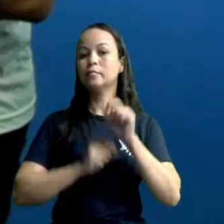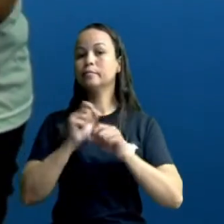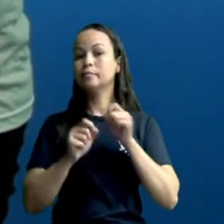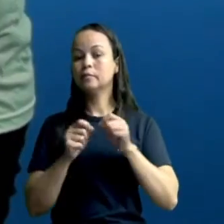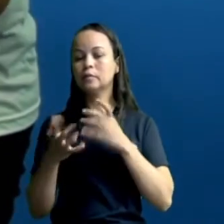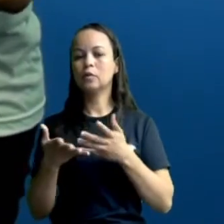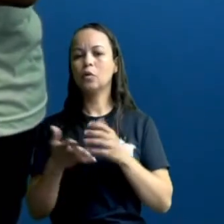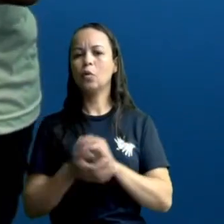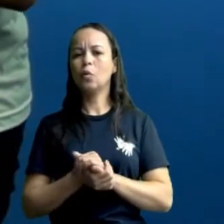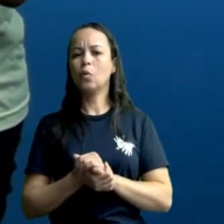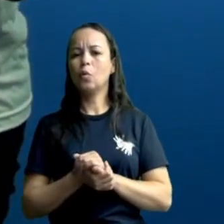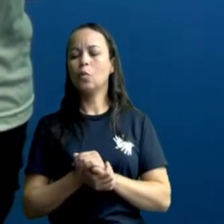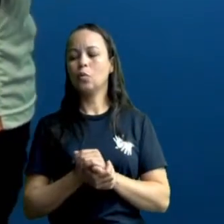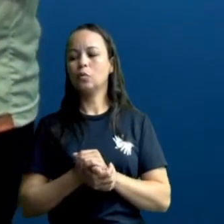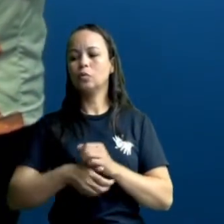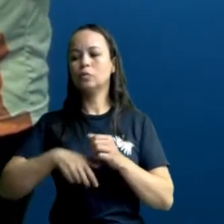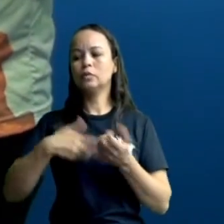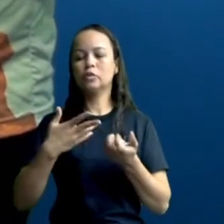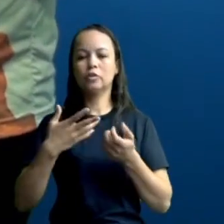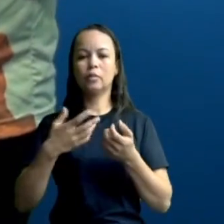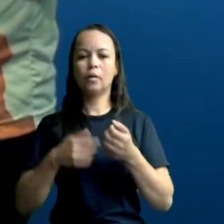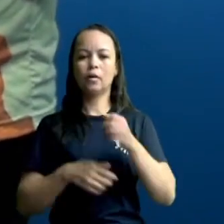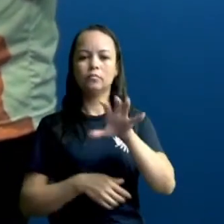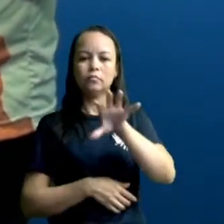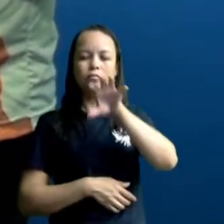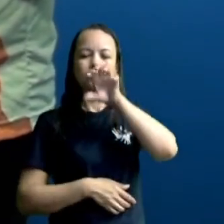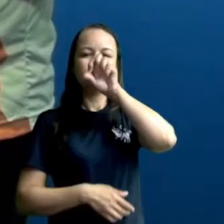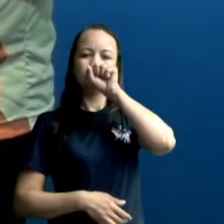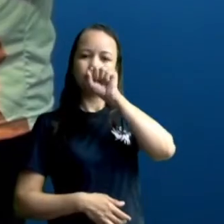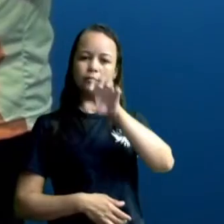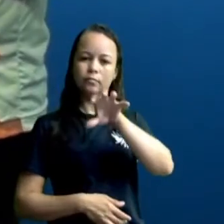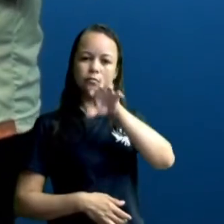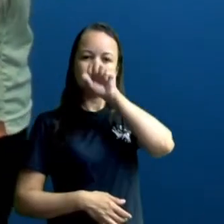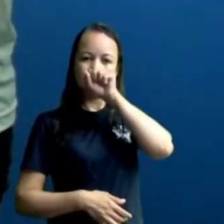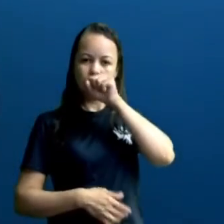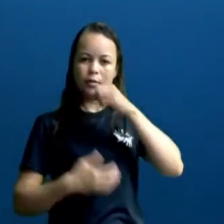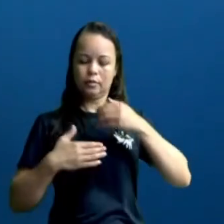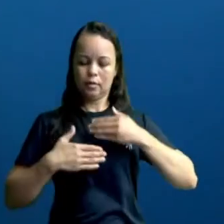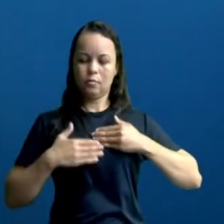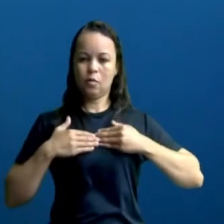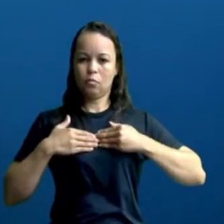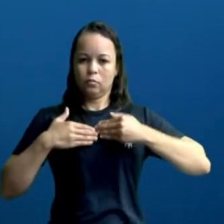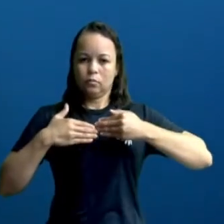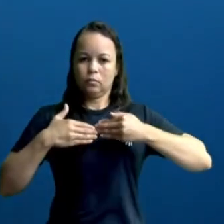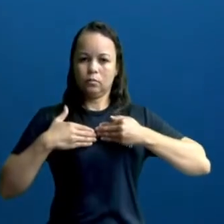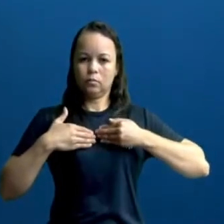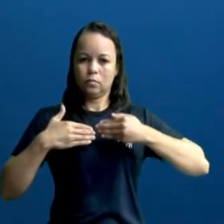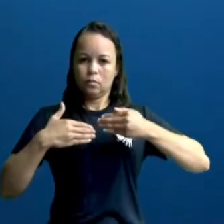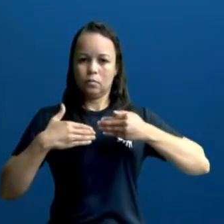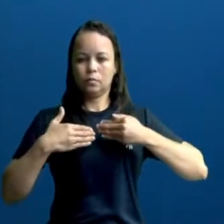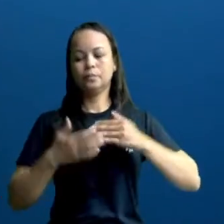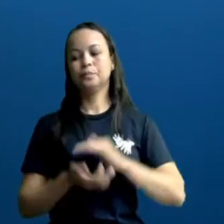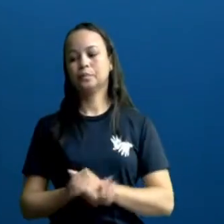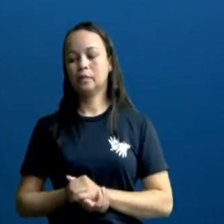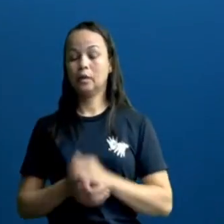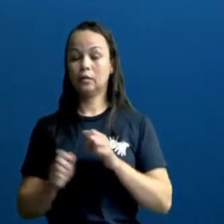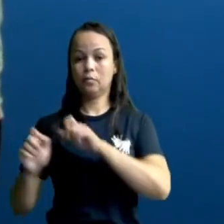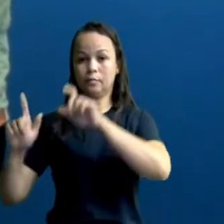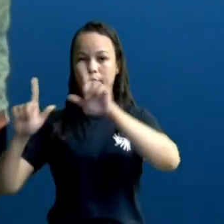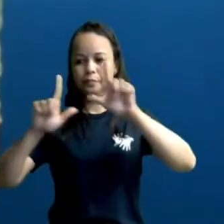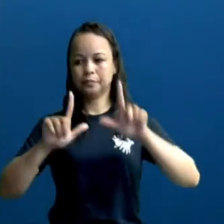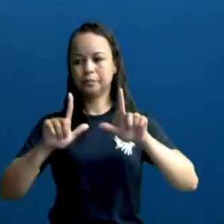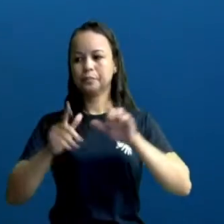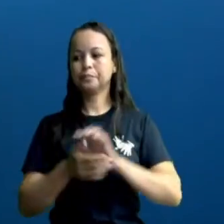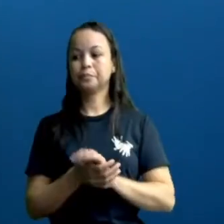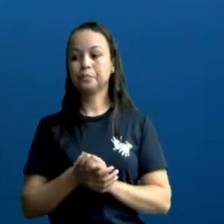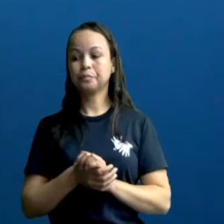o sistema respiratório, aqui no caso, representado aqui pelos nossos pulmões. E aí, vou pedir para a produção ir para o nosso próximo slide,